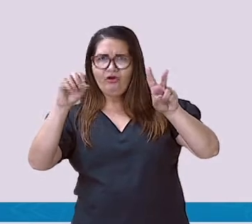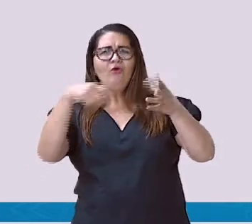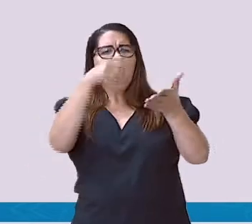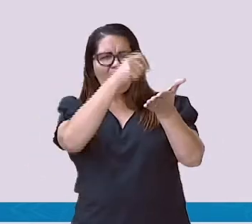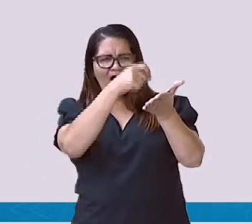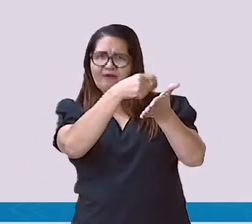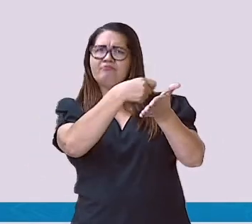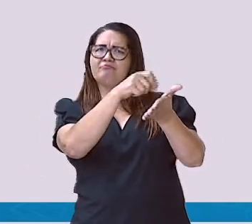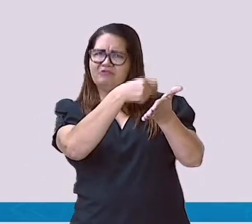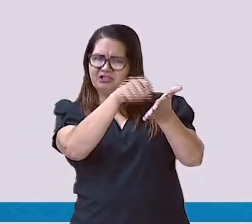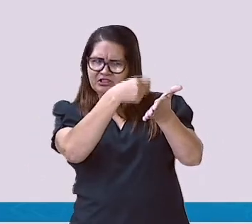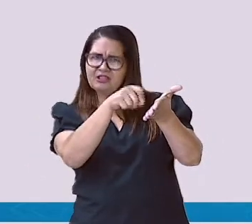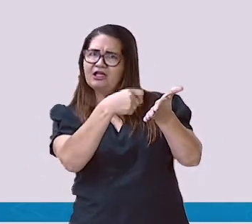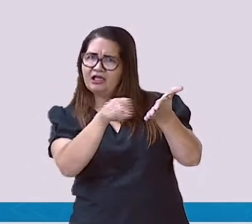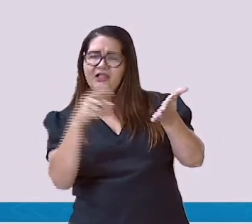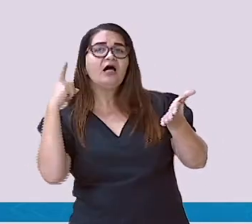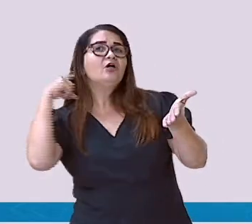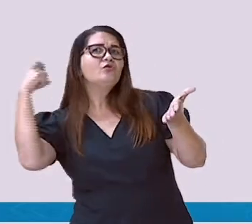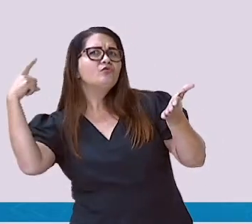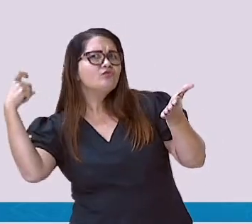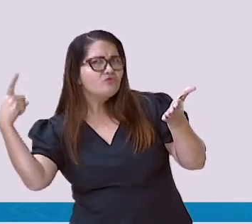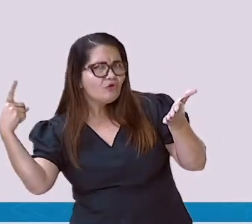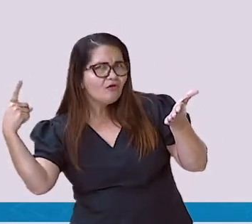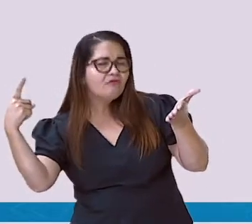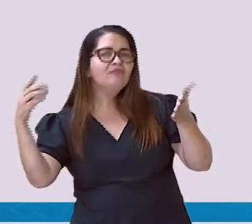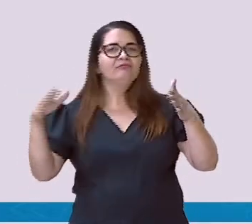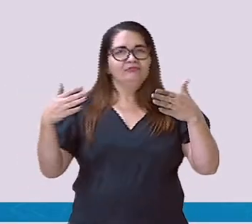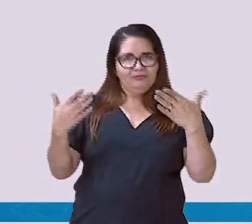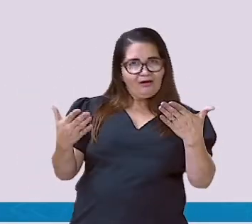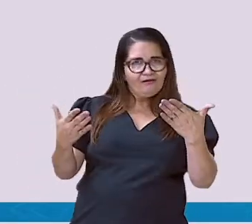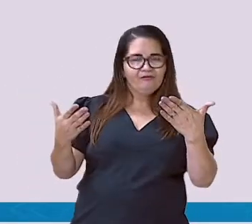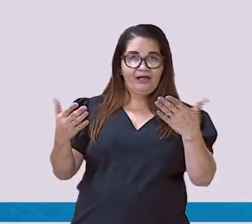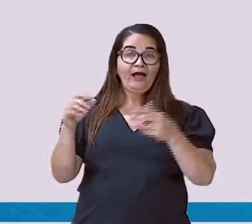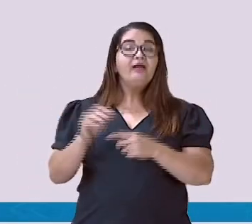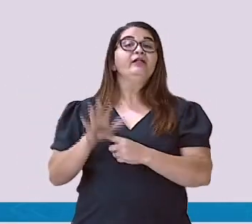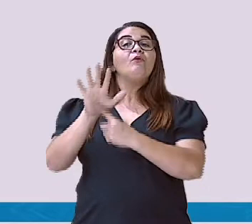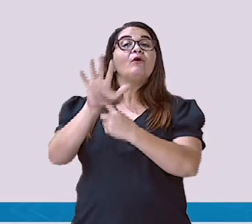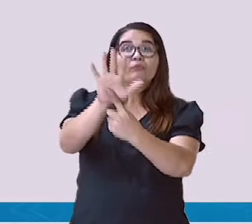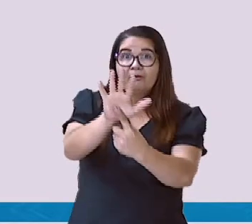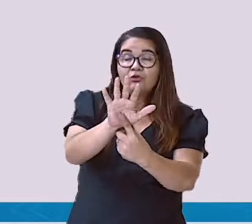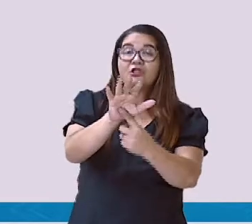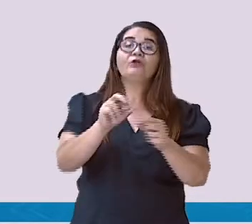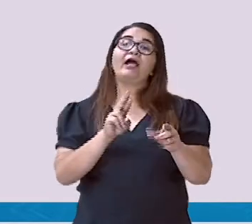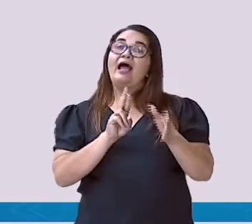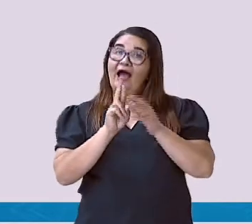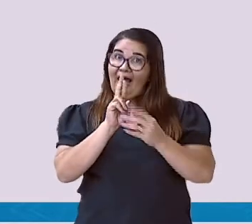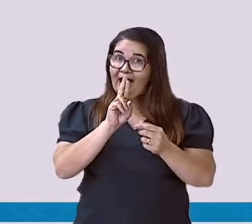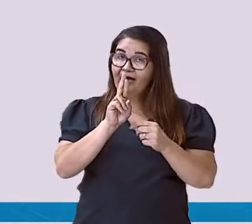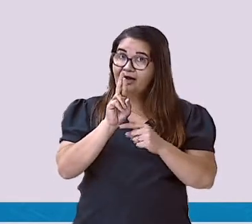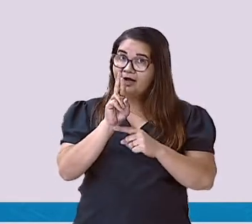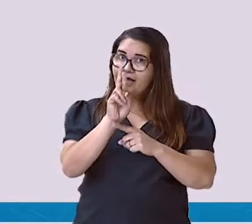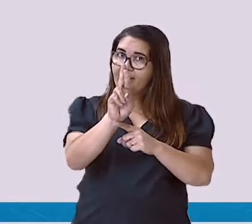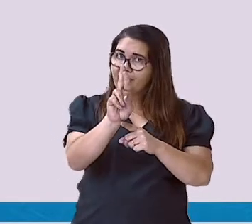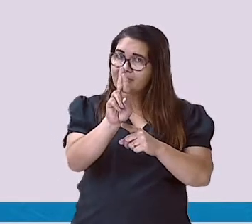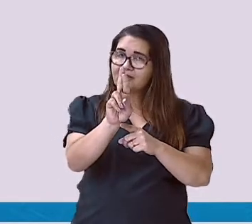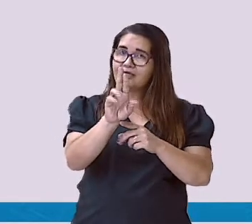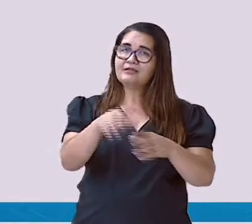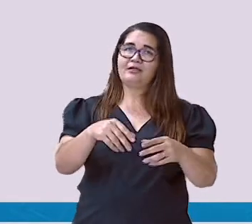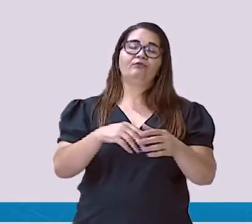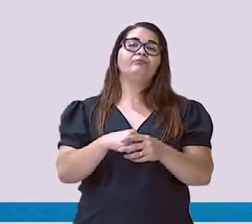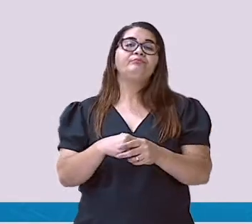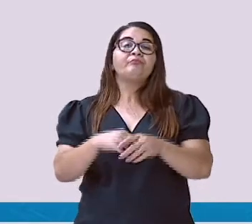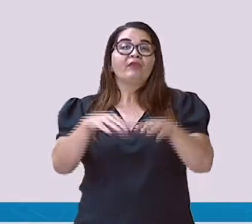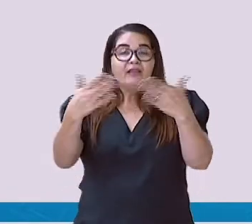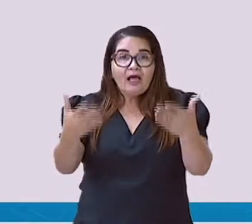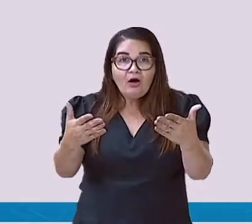A letra nada mais é do que a escrita do som, a representação gráfica. E o fonema é o